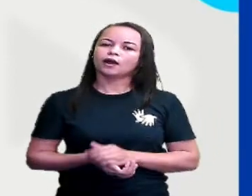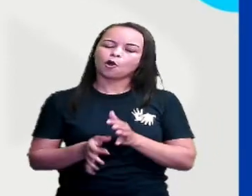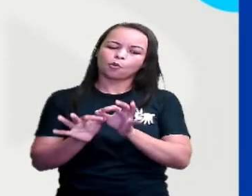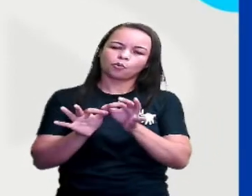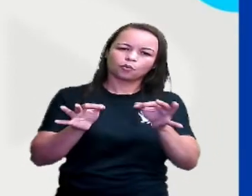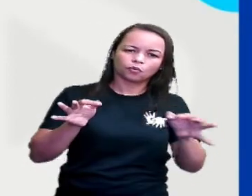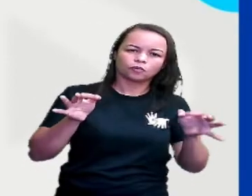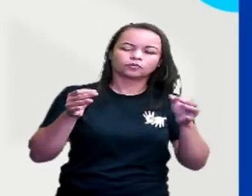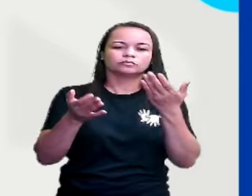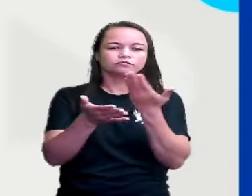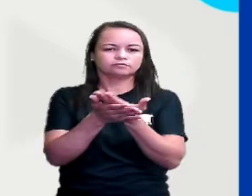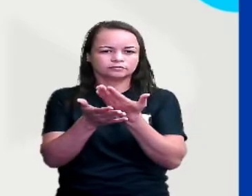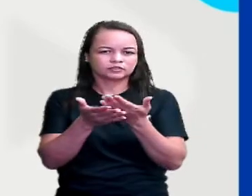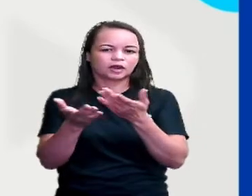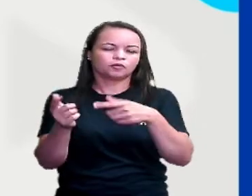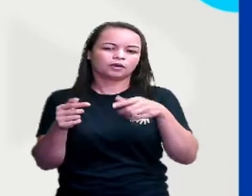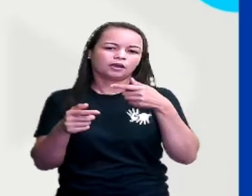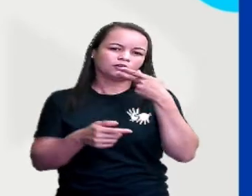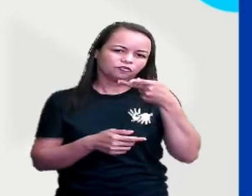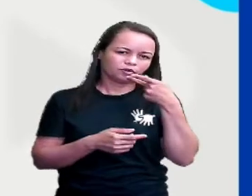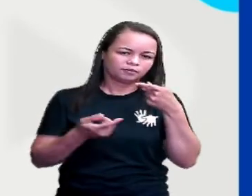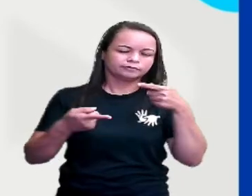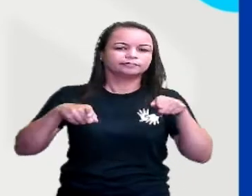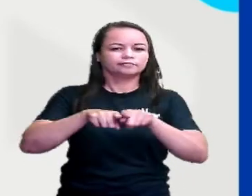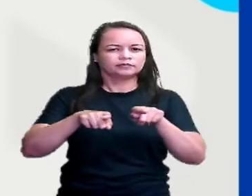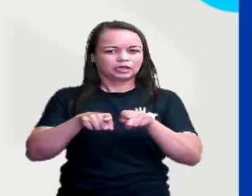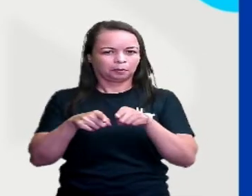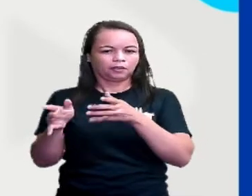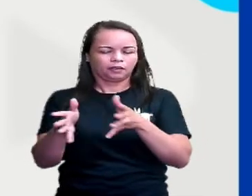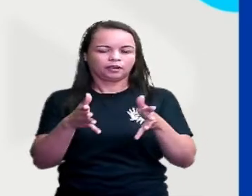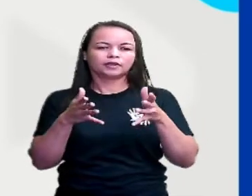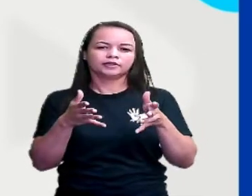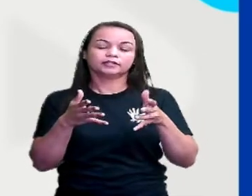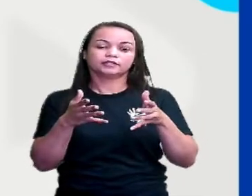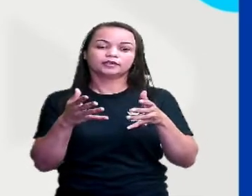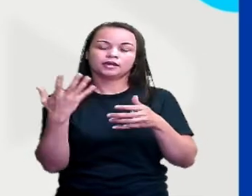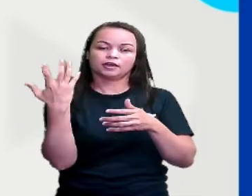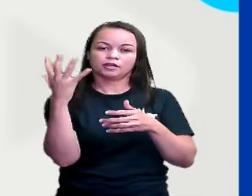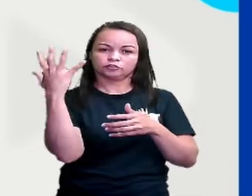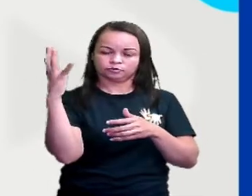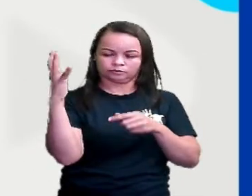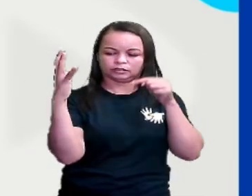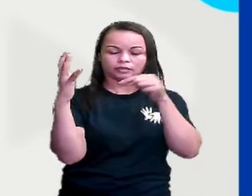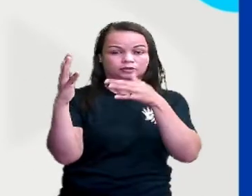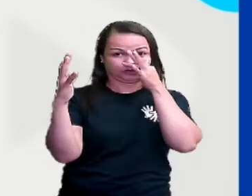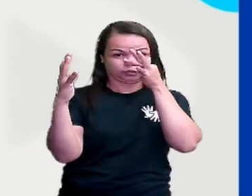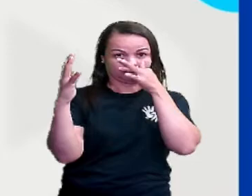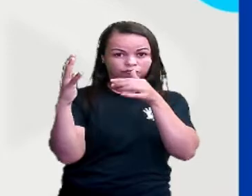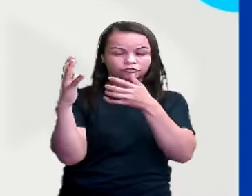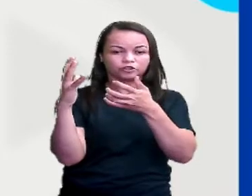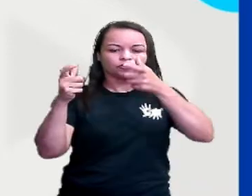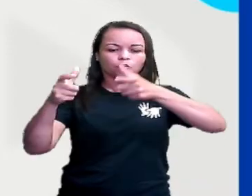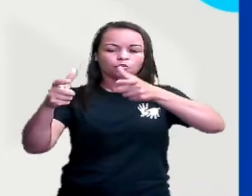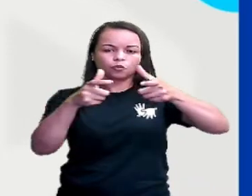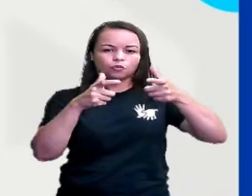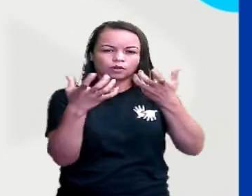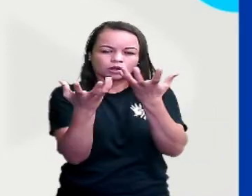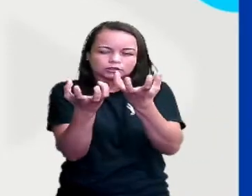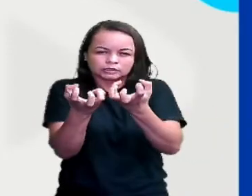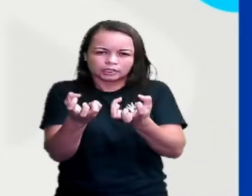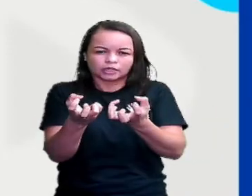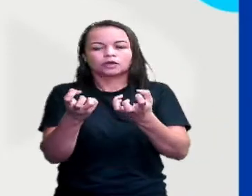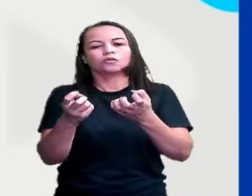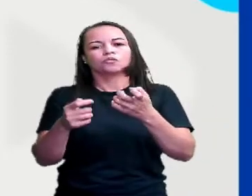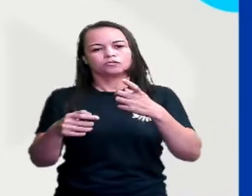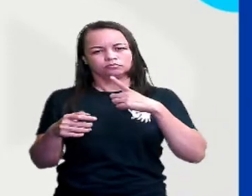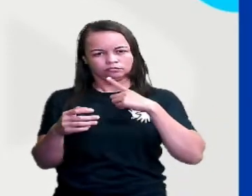aula que as plantas que vivem em regiões secas, né, geralmente possuem folhas pequenas, não é isso?